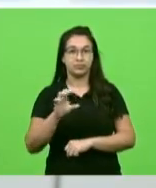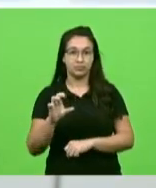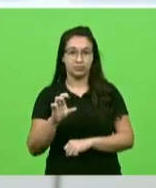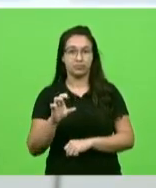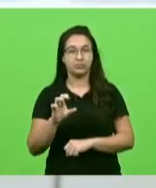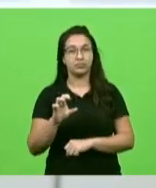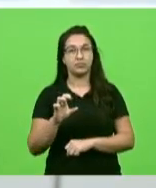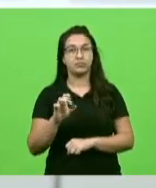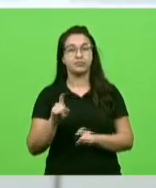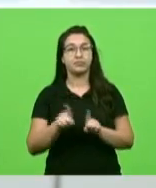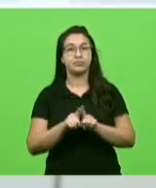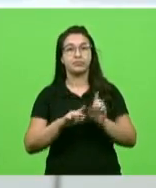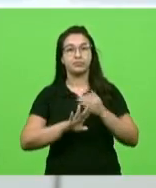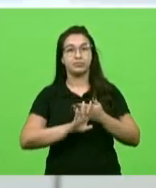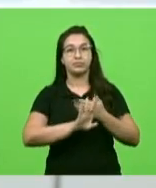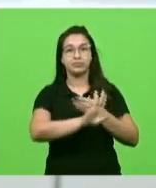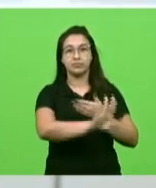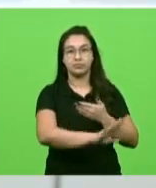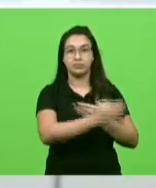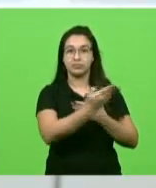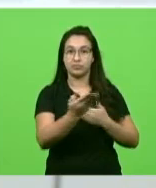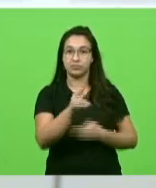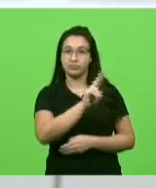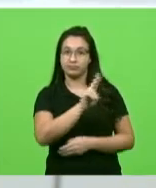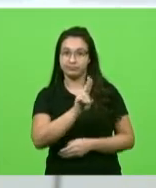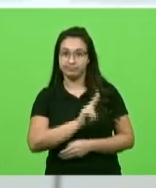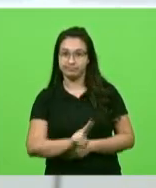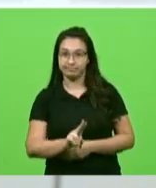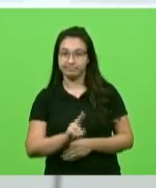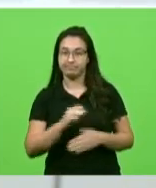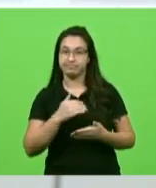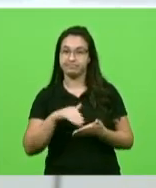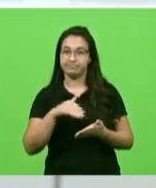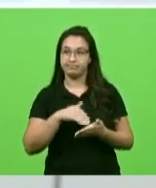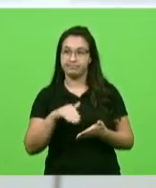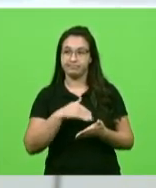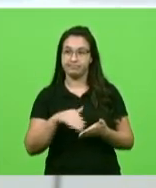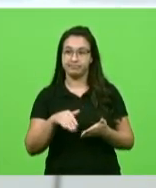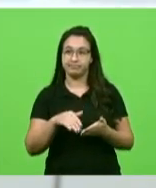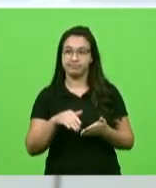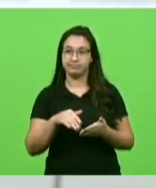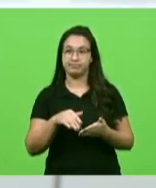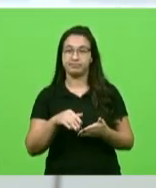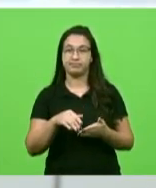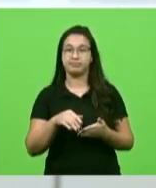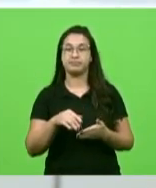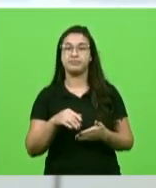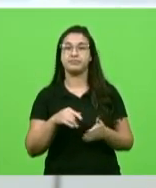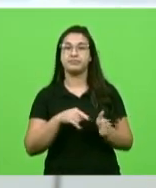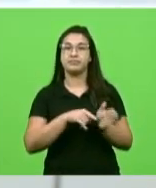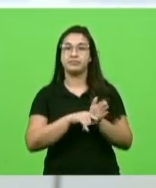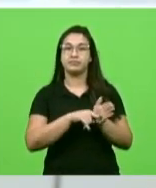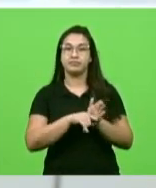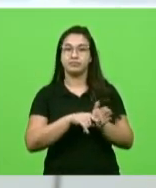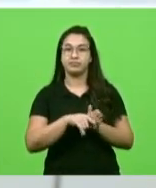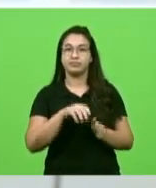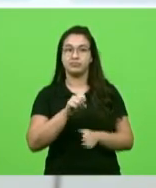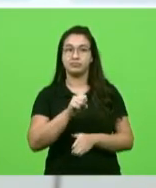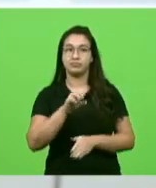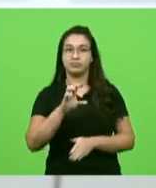determina o afastamento dos mencionados secretários os conselhos fiscais da SC para Porto de Imbituba